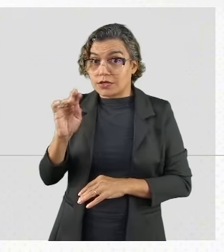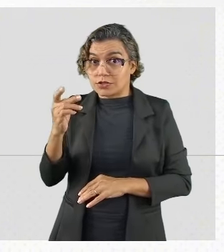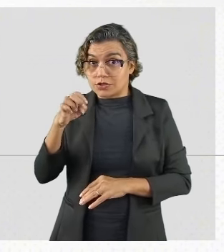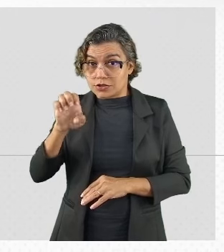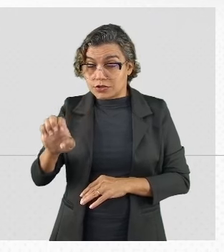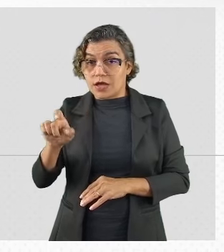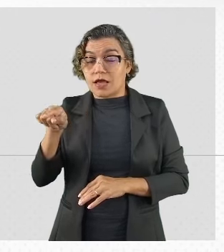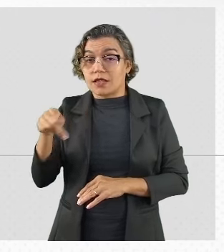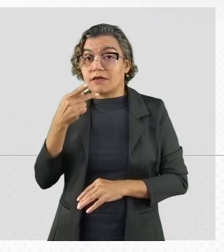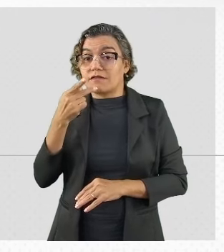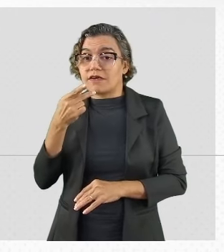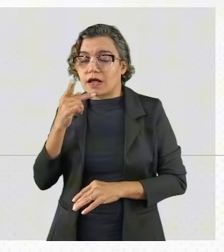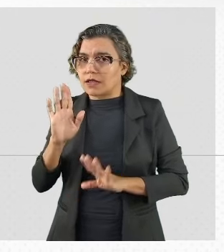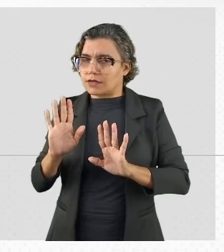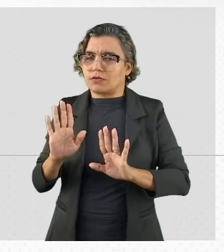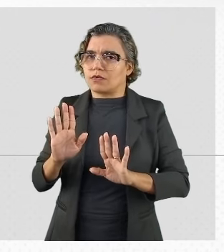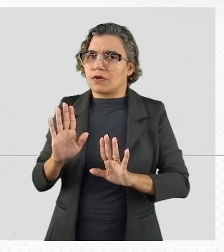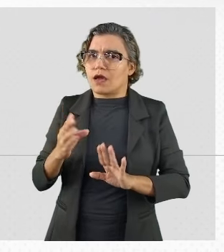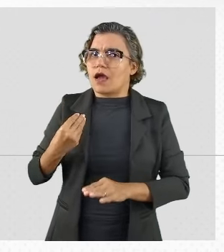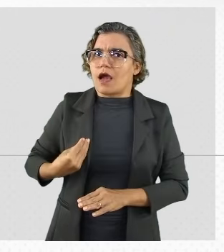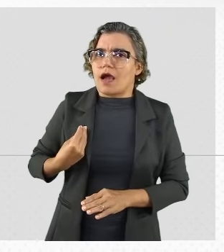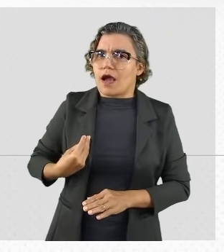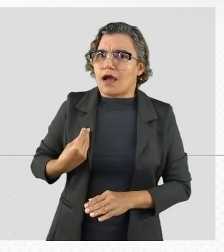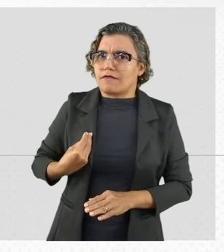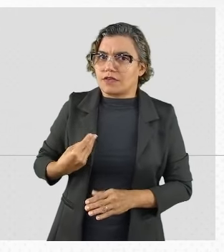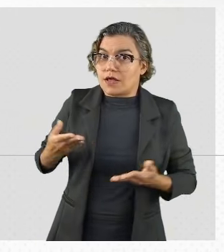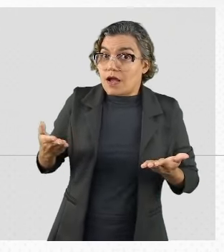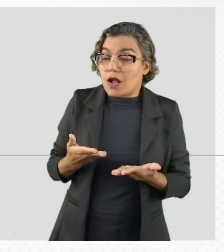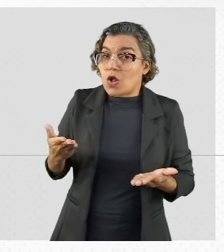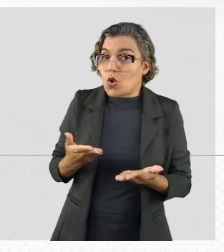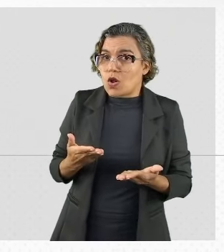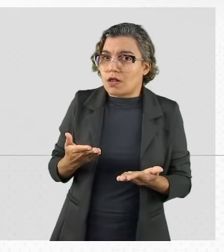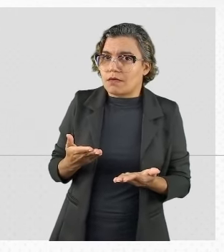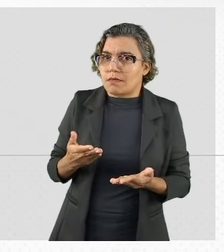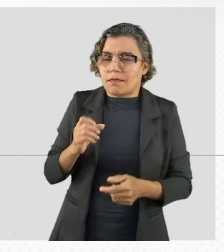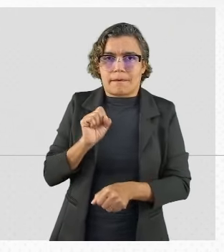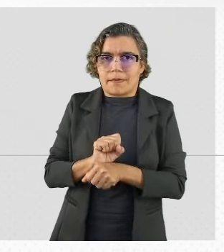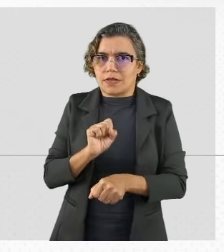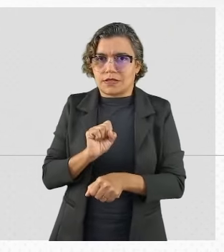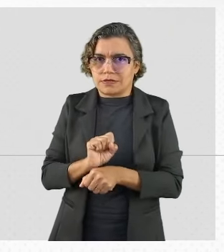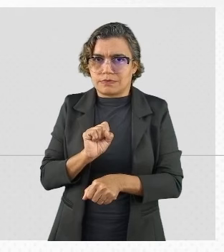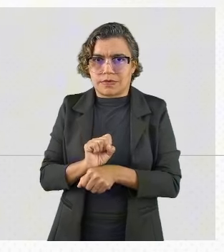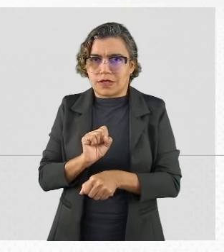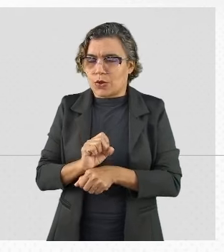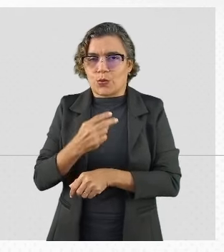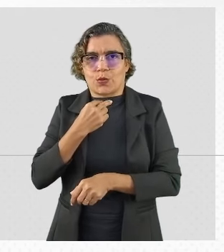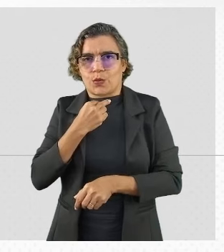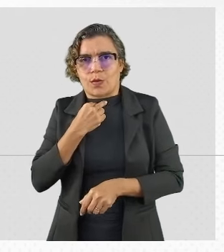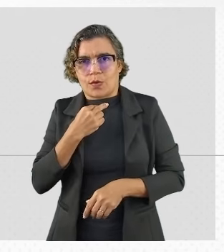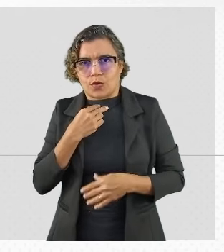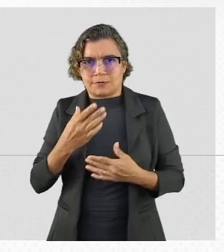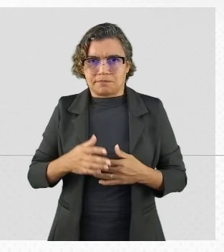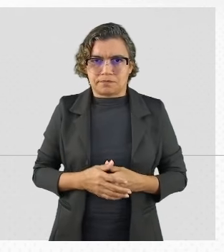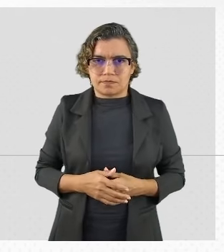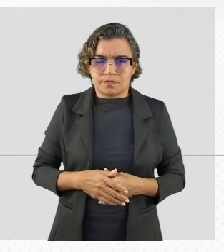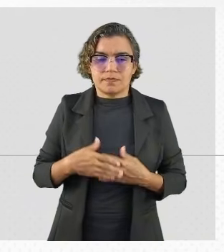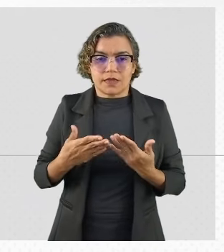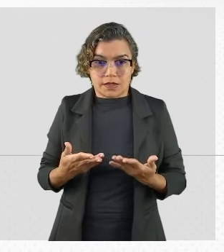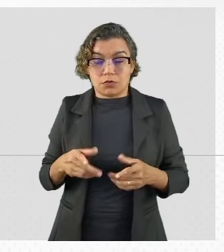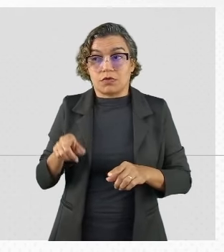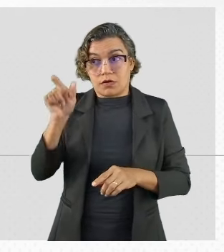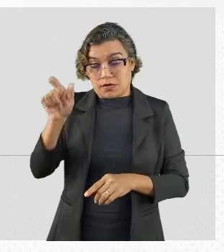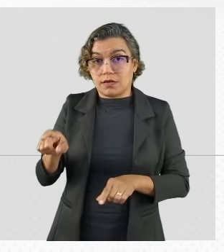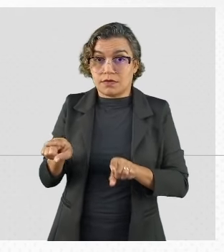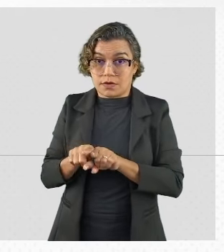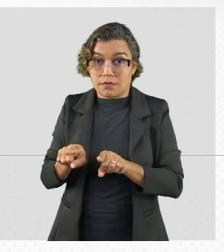Não dá para esperar. Então a gente pode dizer também que o Nietzsche é um filósofo da vida. Então, a filosofia para